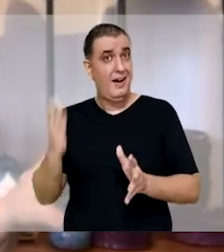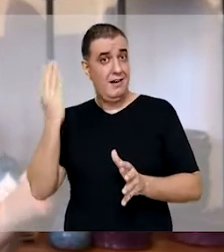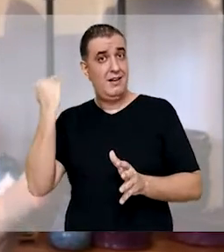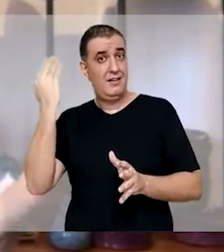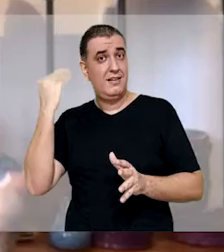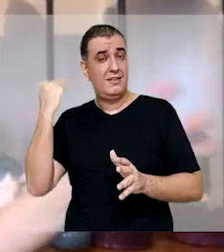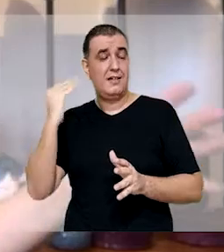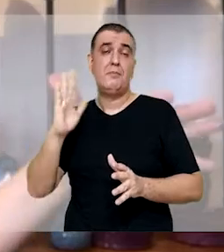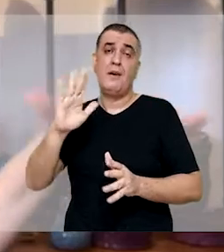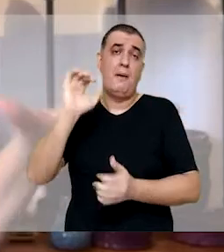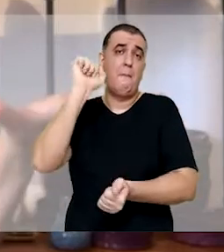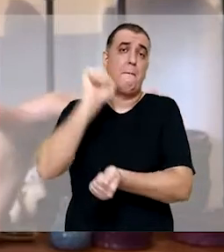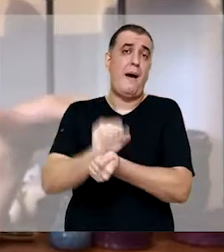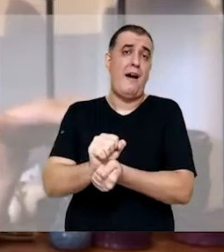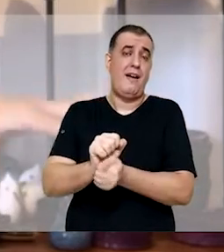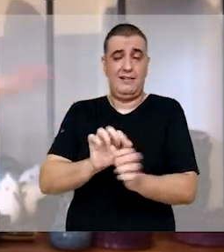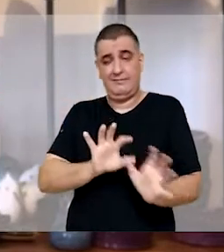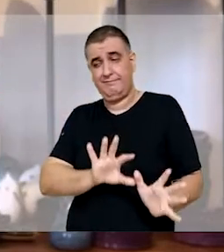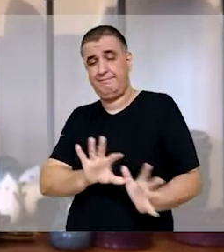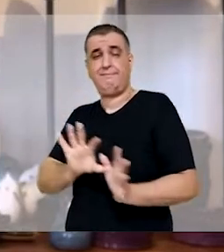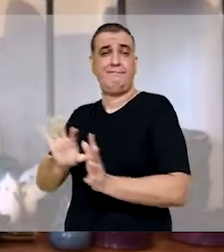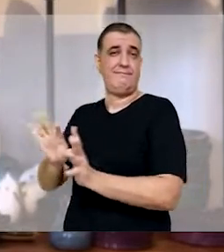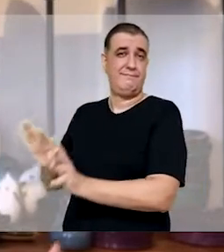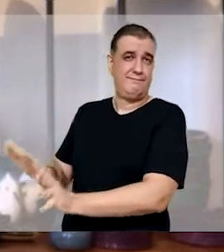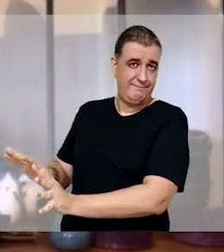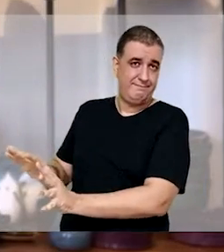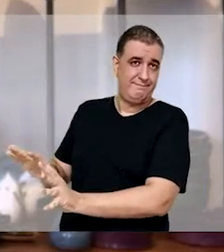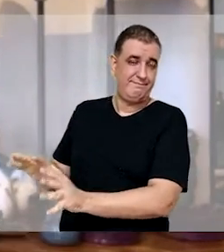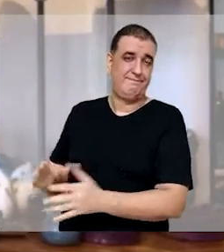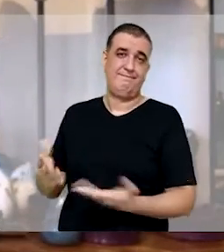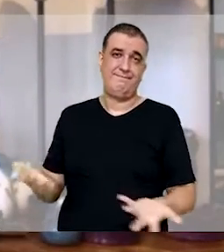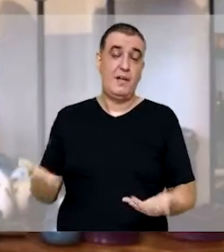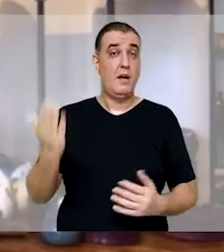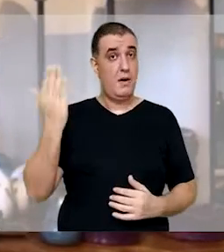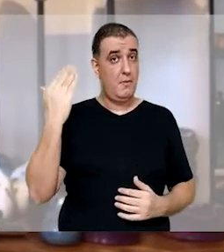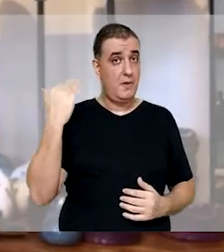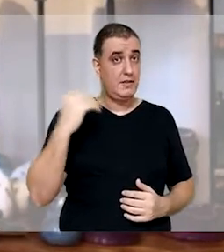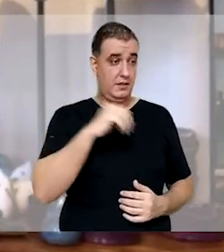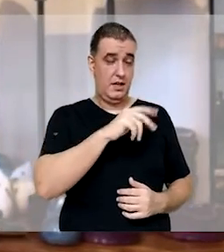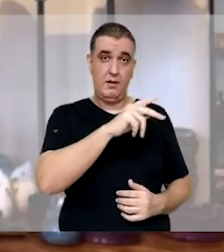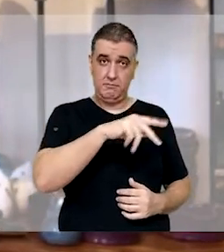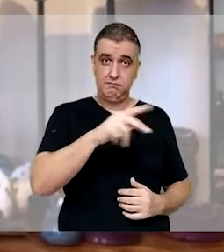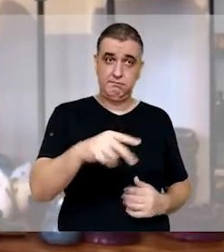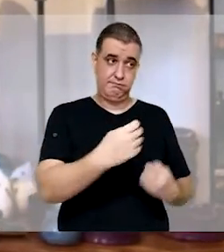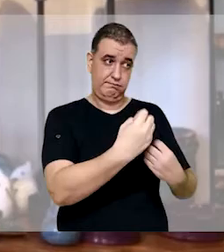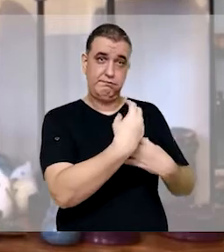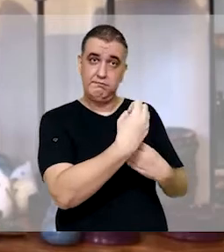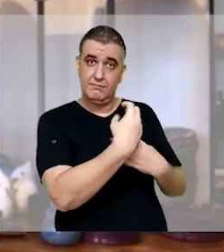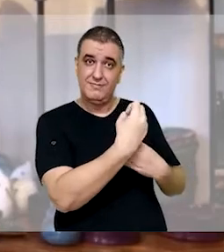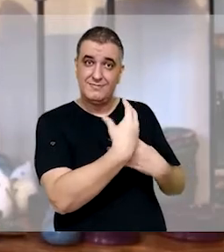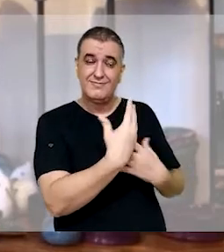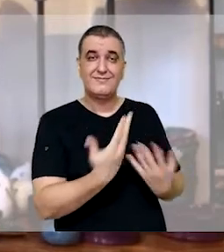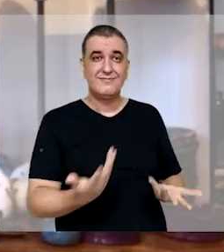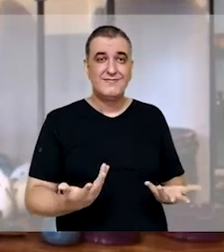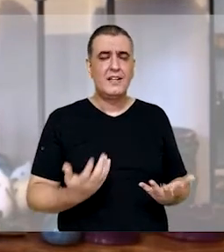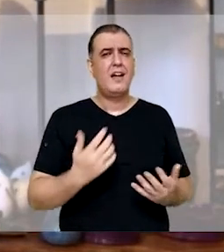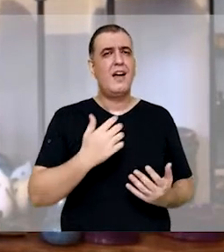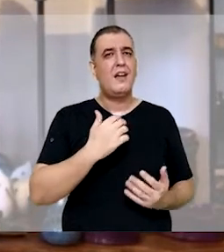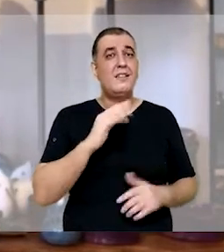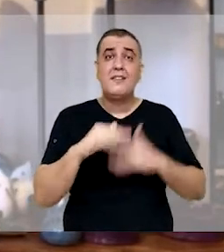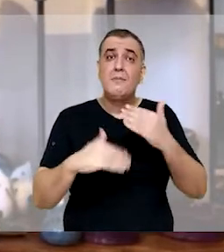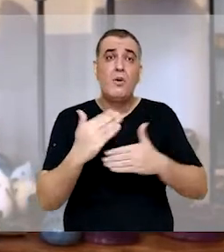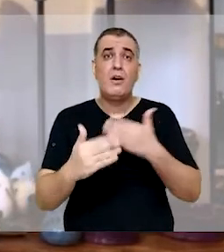época da minha vida, mas que depois eu deixei de lado. A minha primeira professora foi a Lalada Dalglish, né? Só que